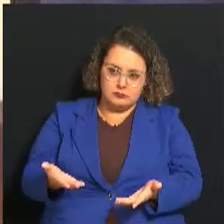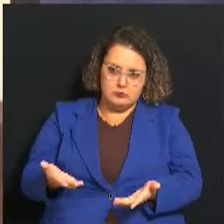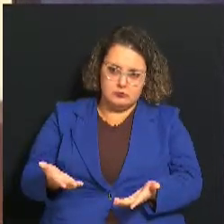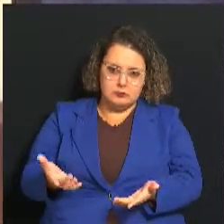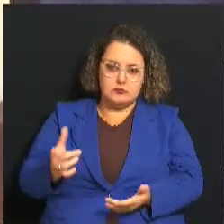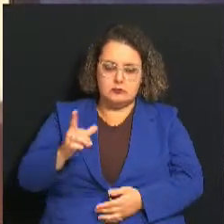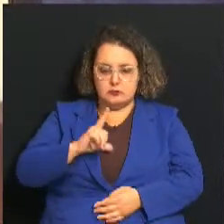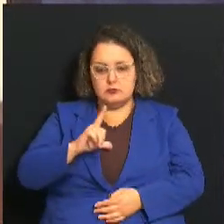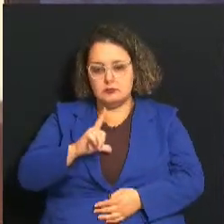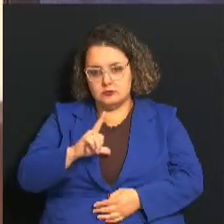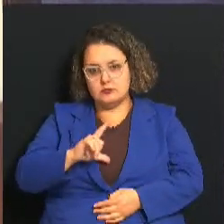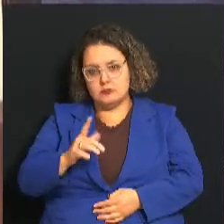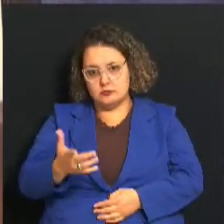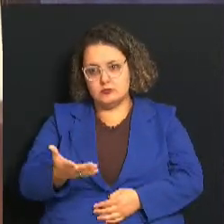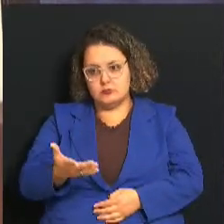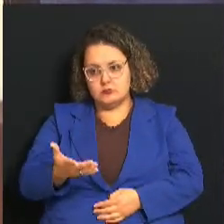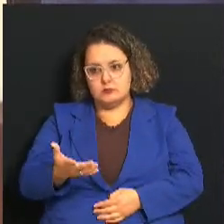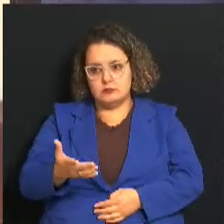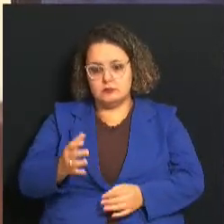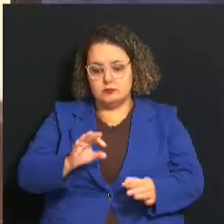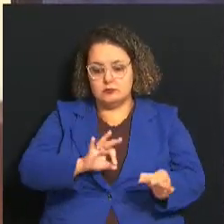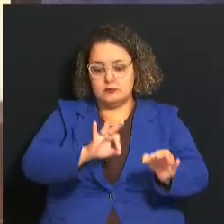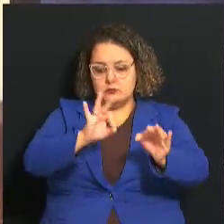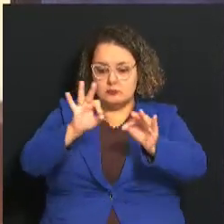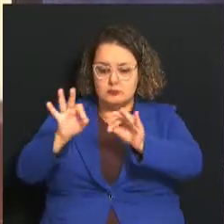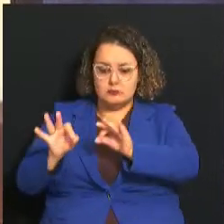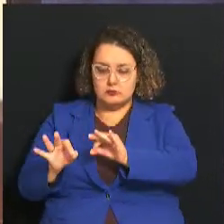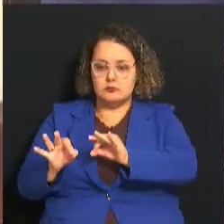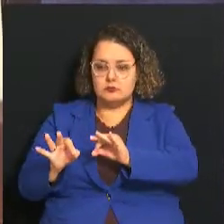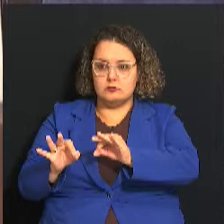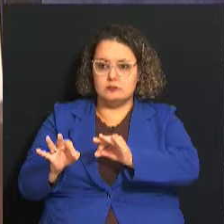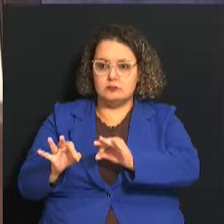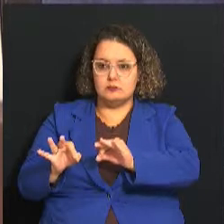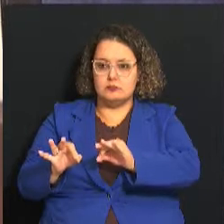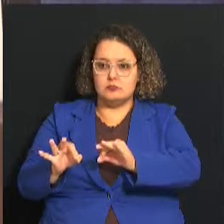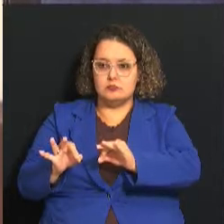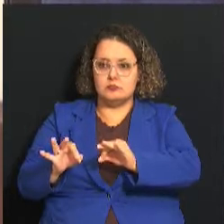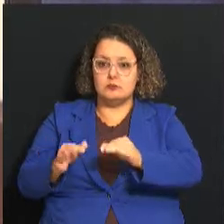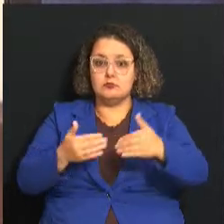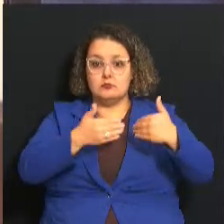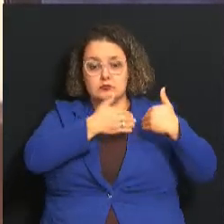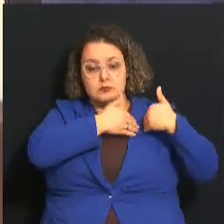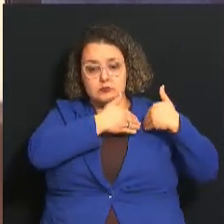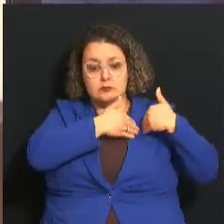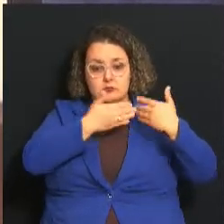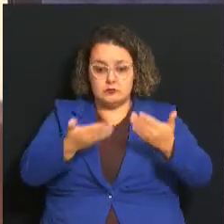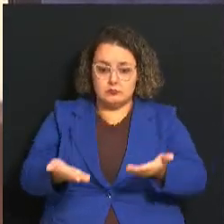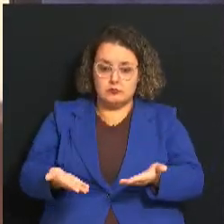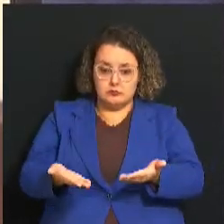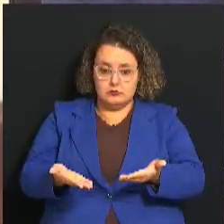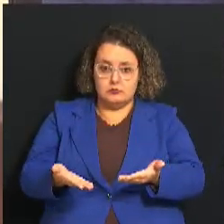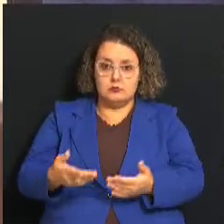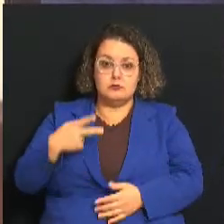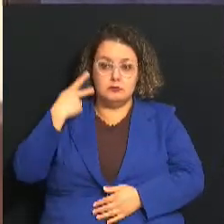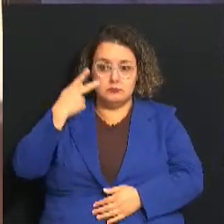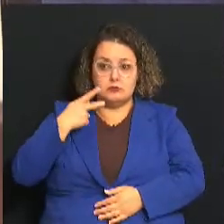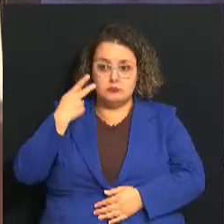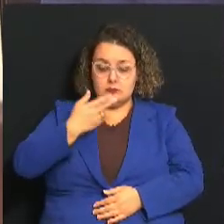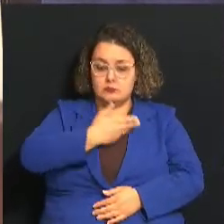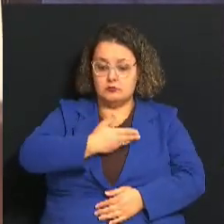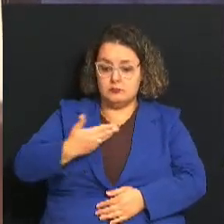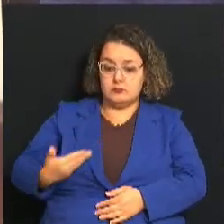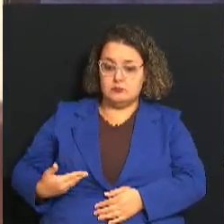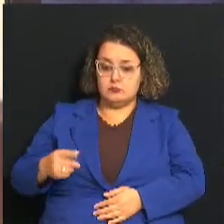terão um acompanhamento e a corresponsabilidade, porque a política pública não é só